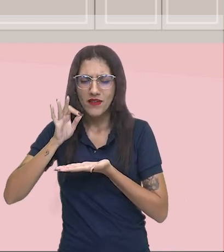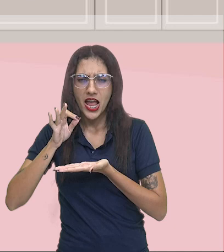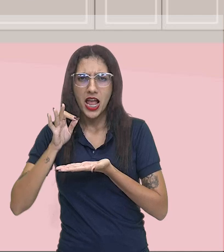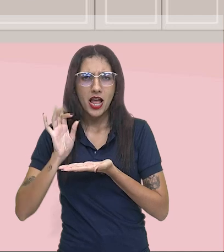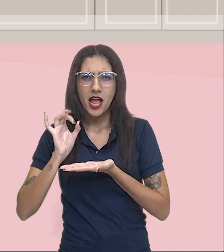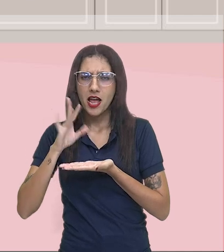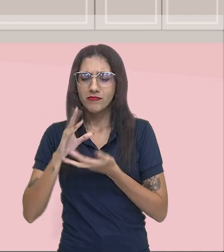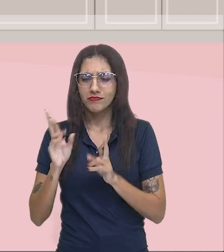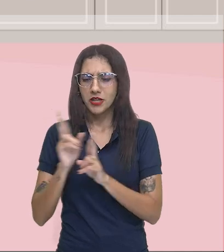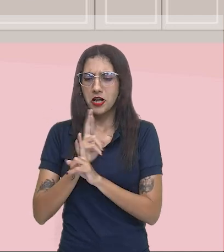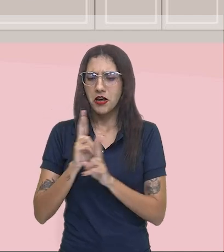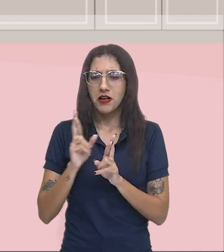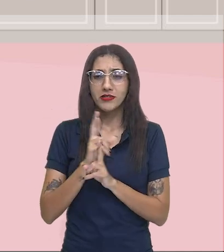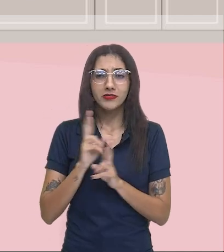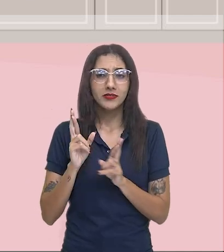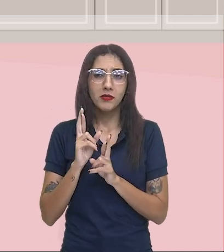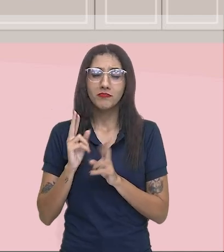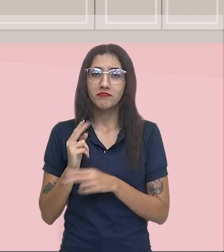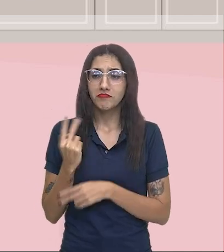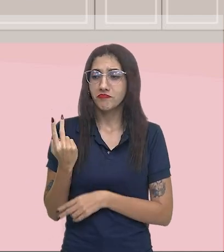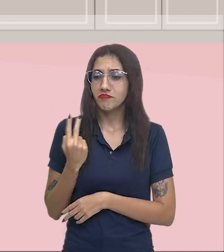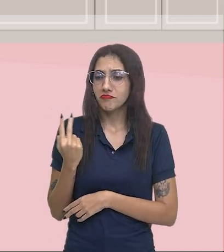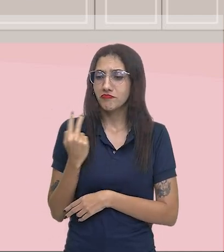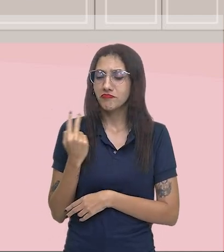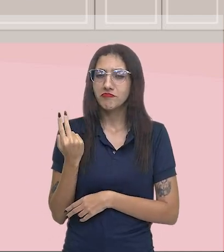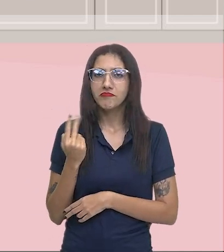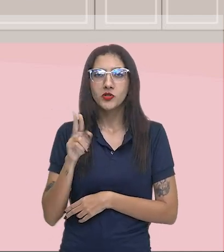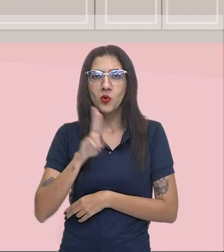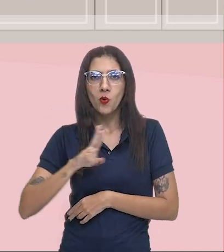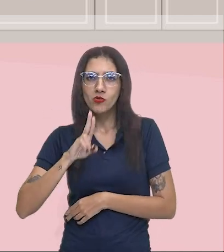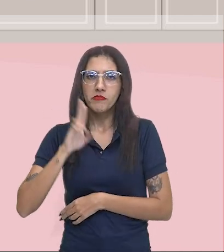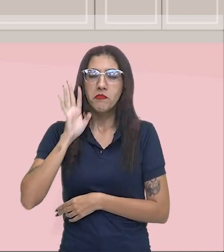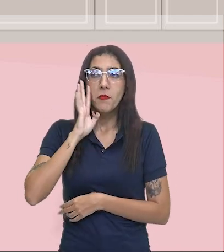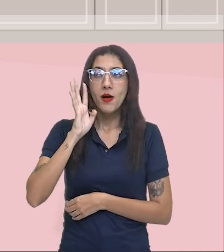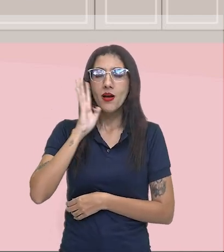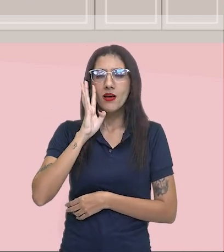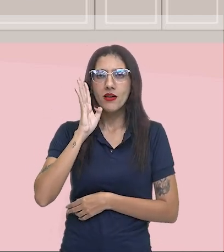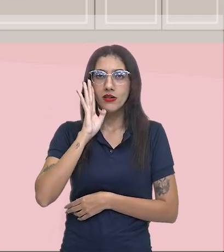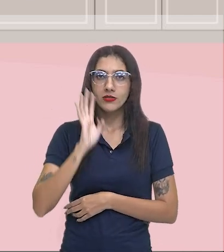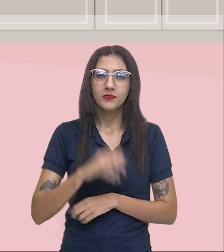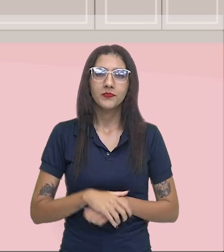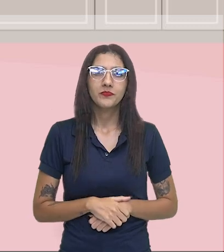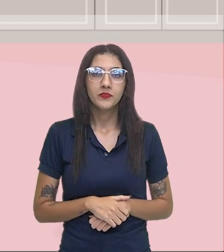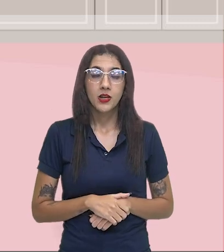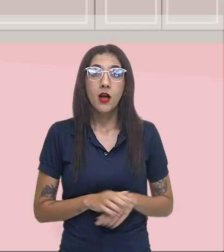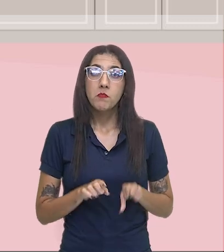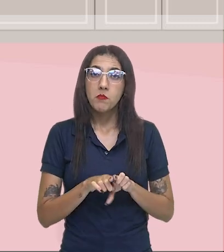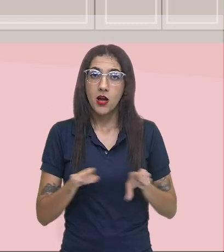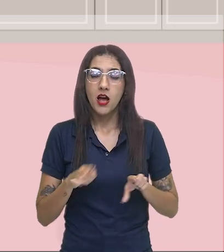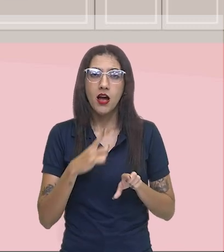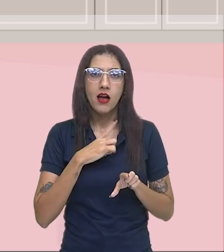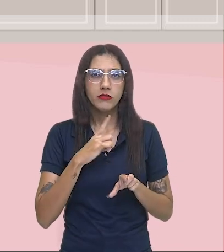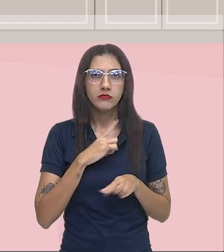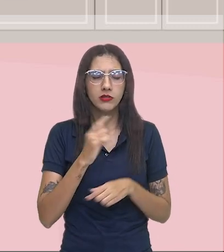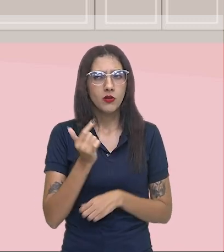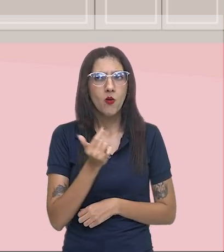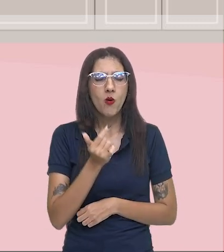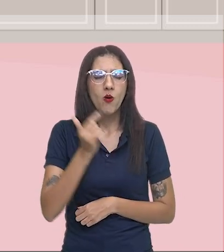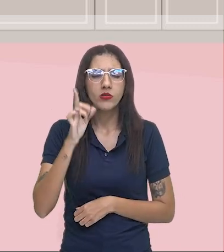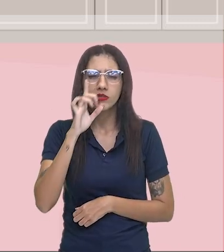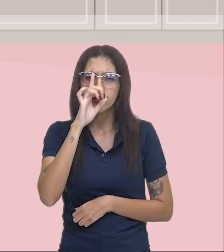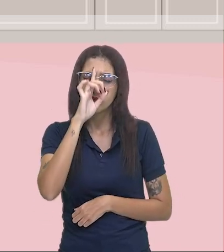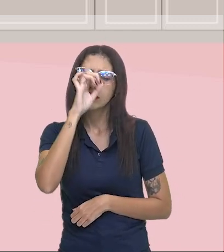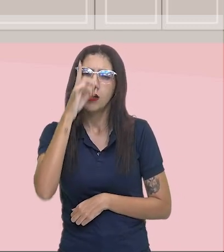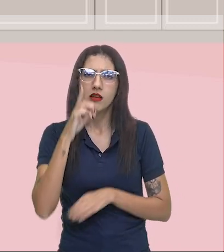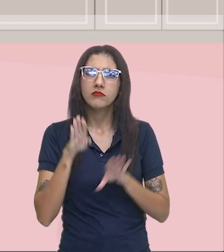para fazermos aqui a prática da imaginação sociológica. Mas tem outras dimensões que nós vamos apresentar